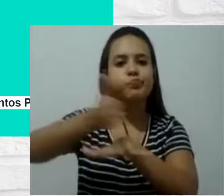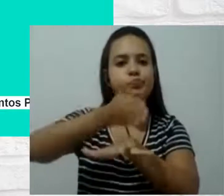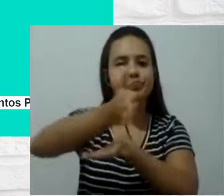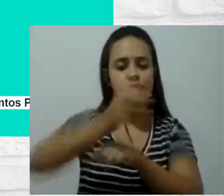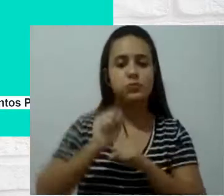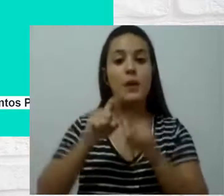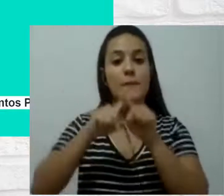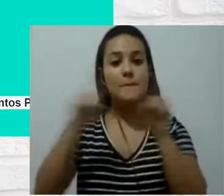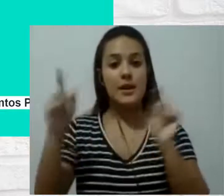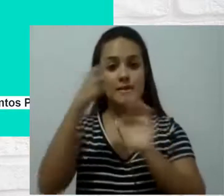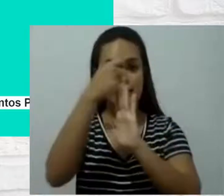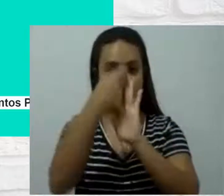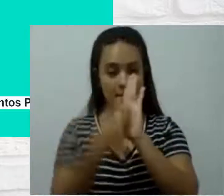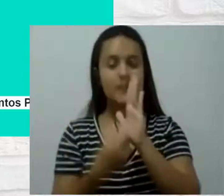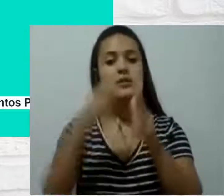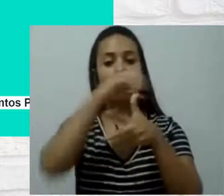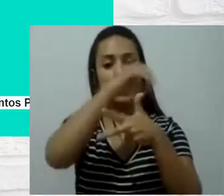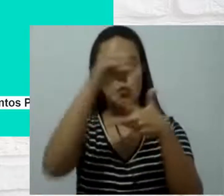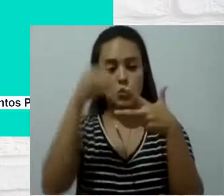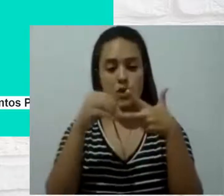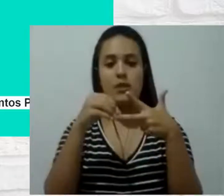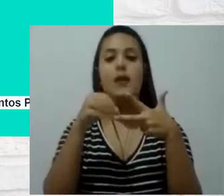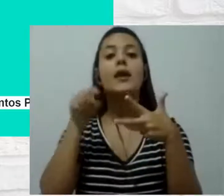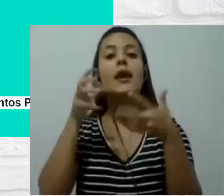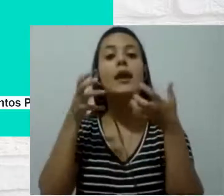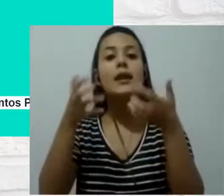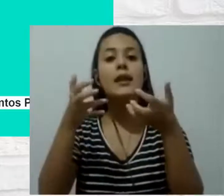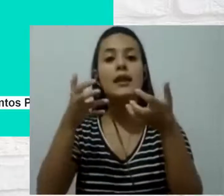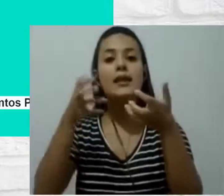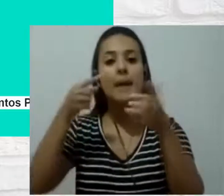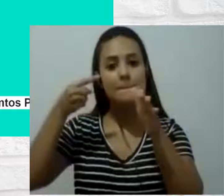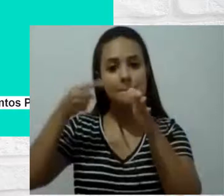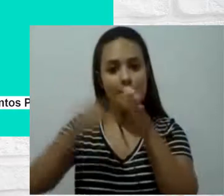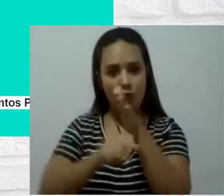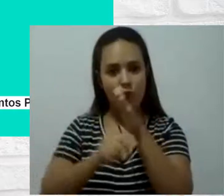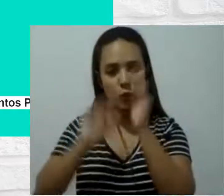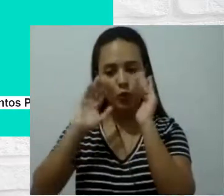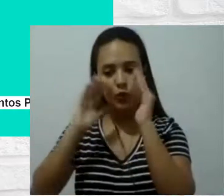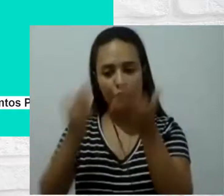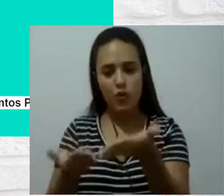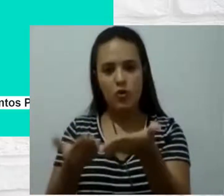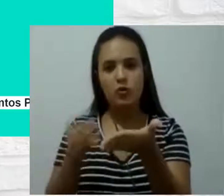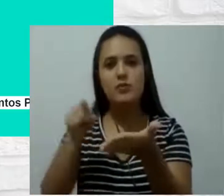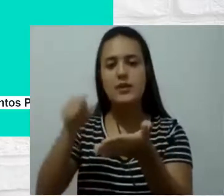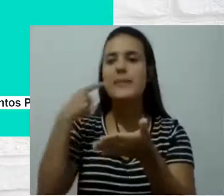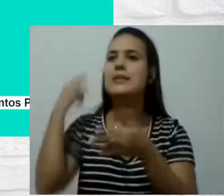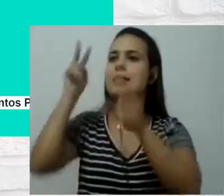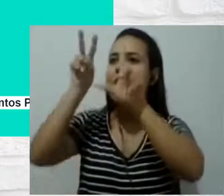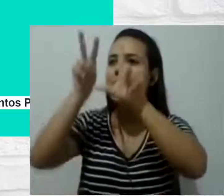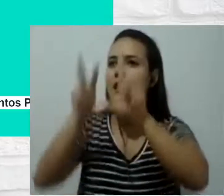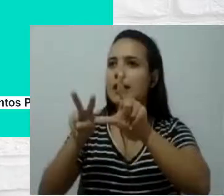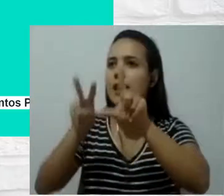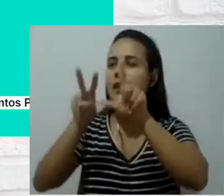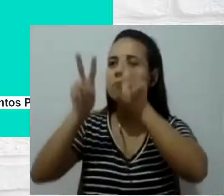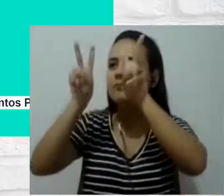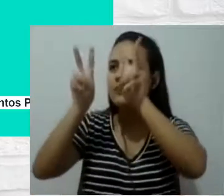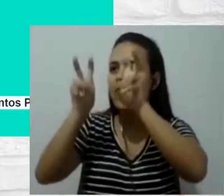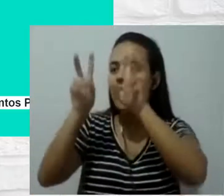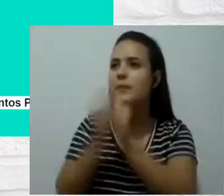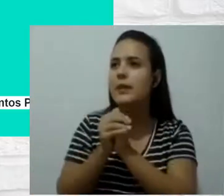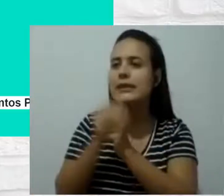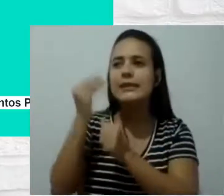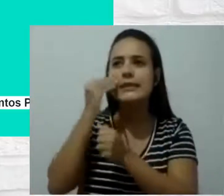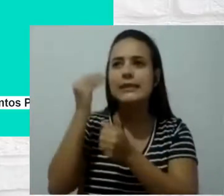podem correr por vários caminhos. Mas, na redação do Enem, ele pede algo um pouco mais específico. Então, você tem que